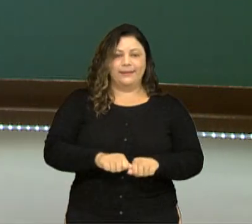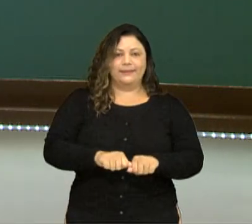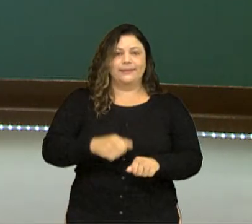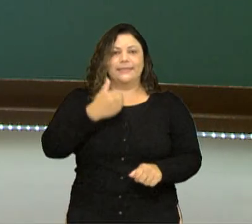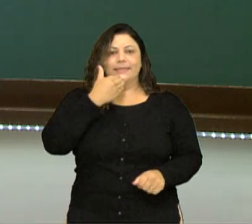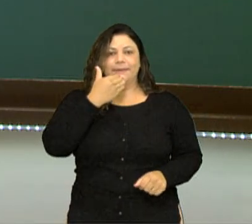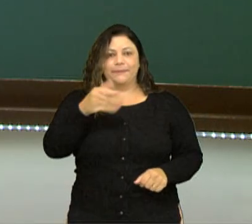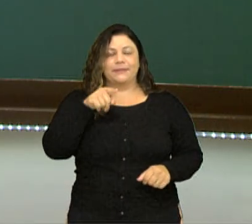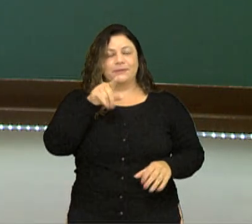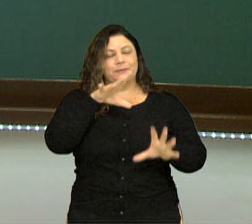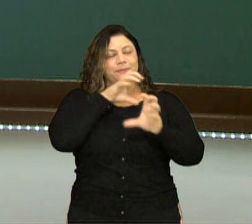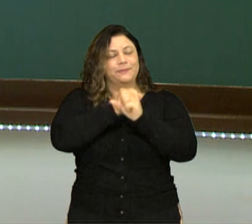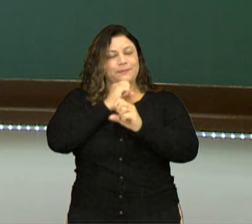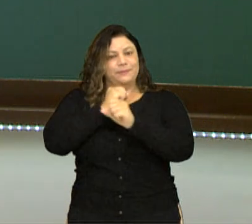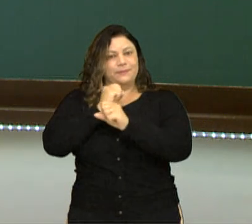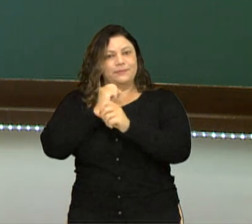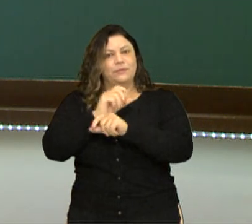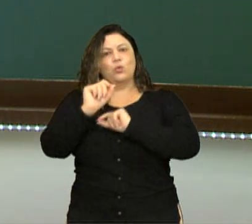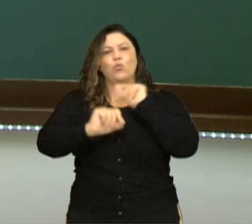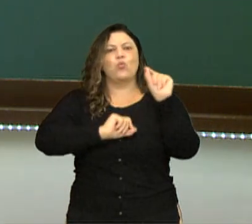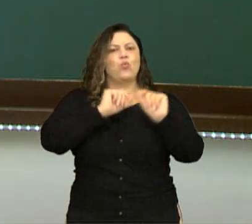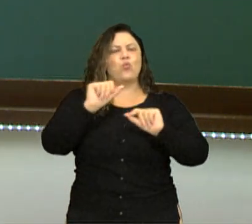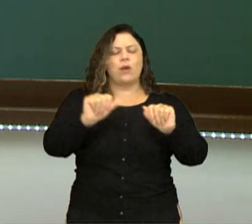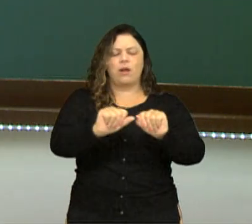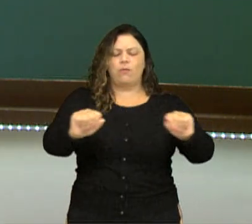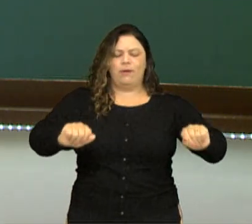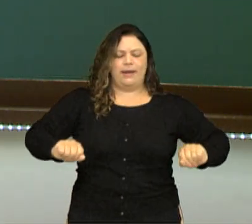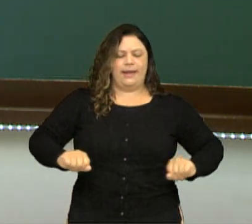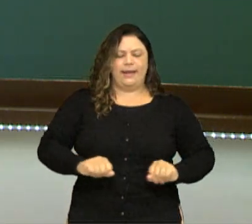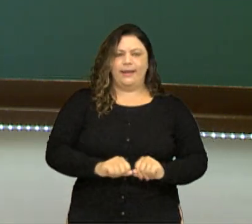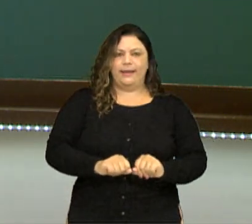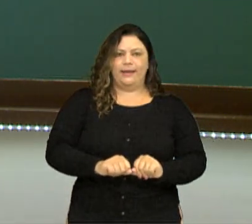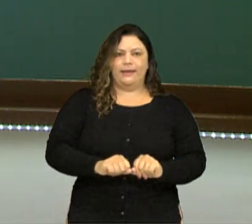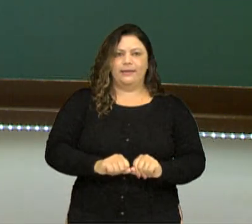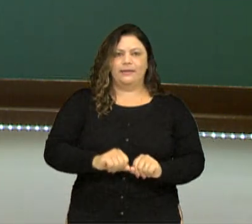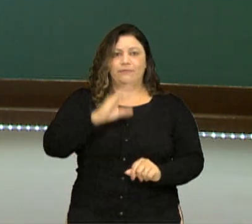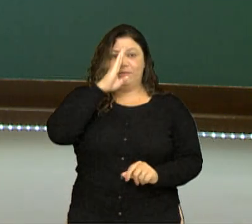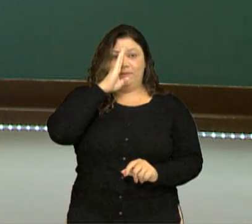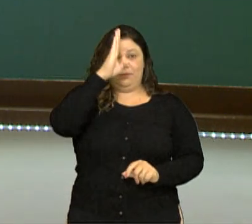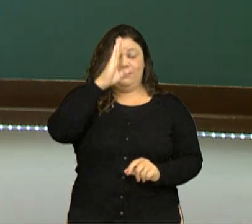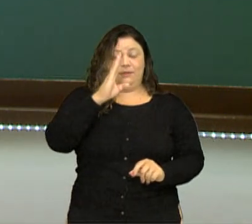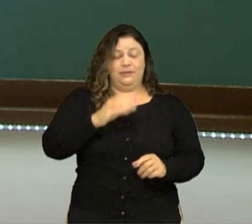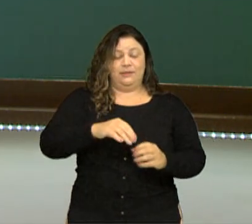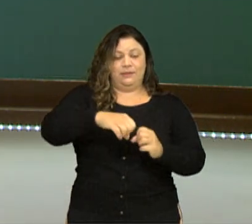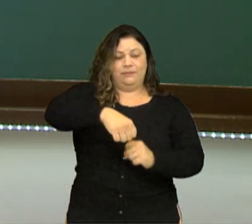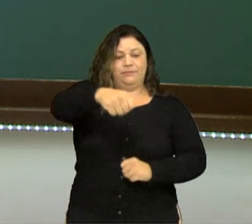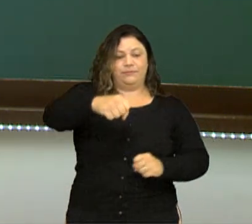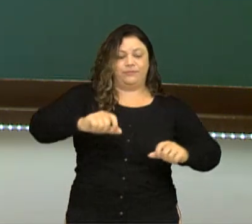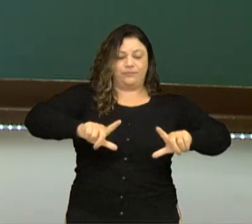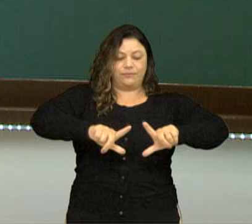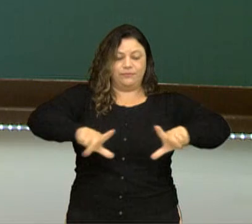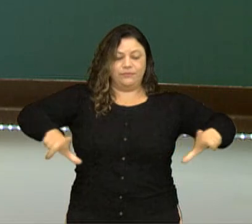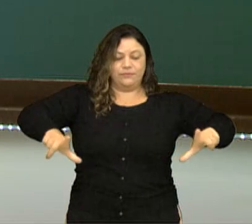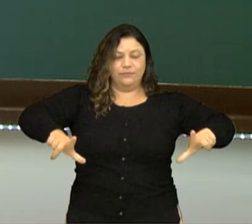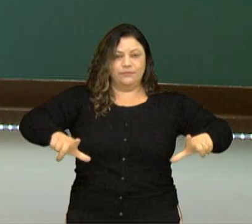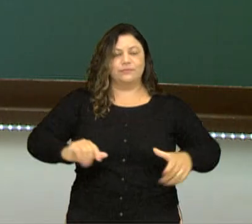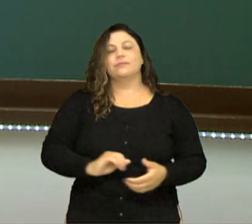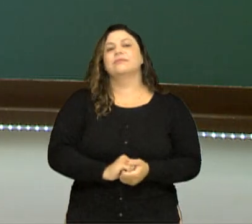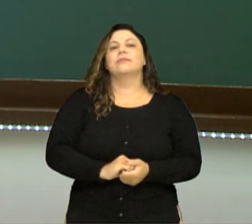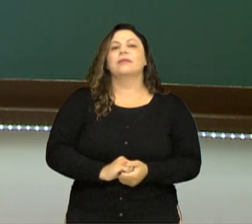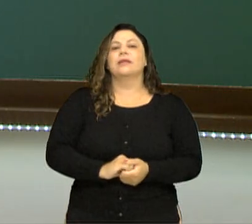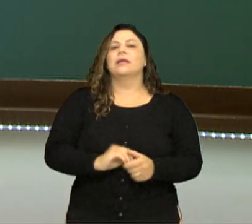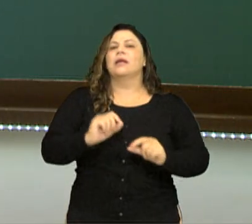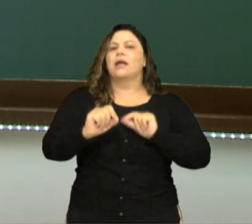você calcular qual é a área. Vale destacar que a cartolina ela é quadrada. E a área de um quadrado